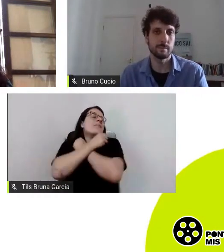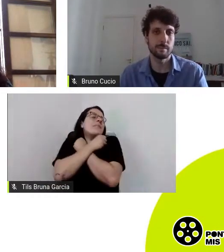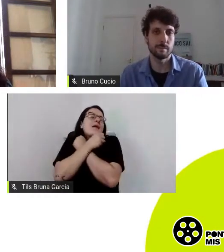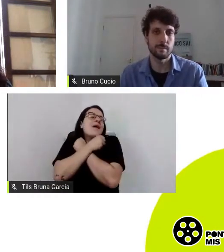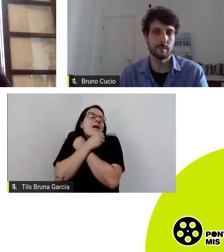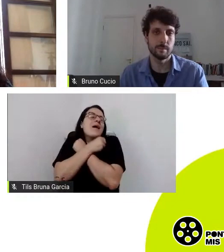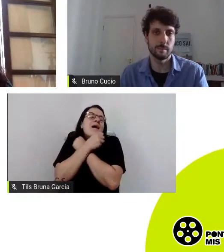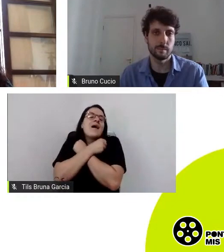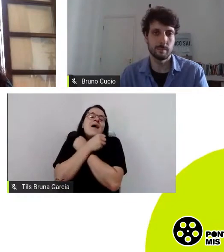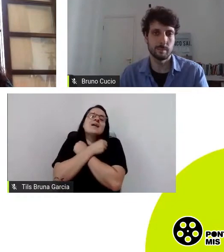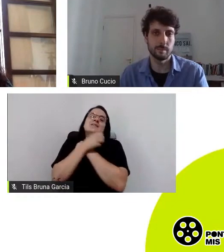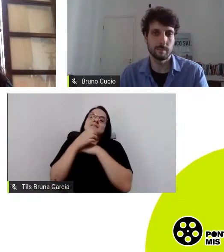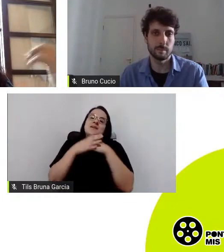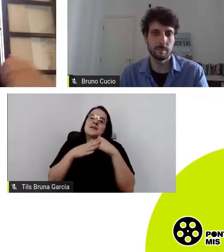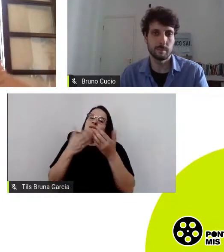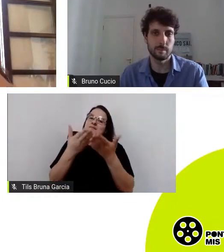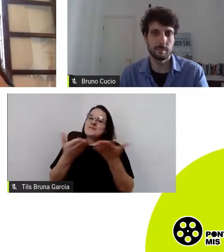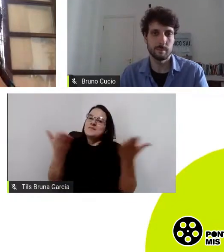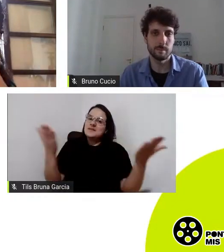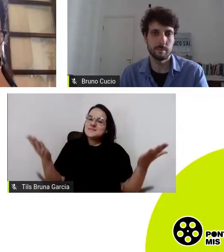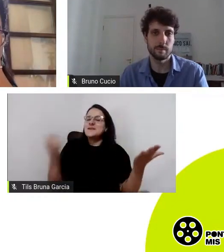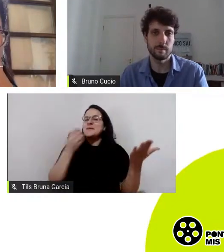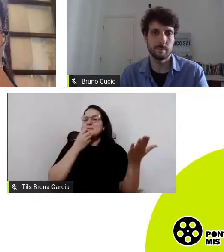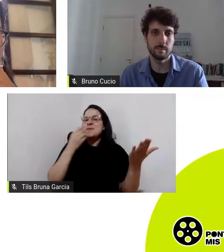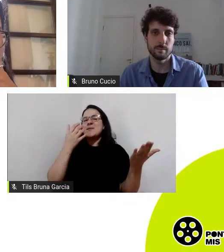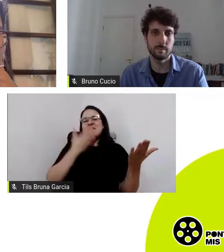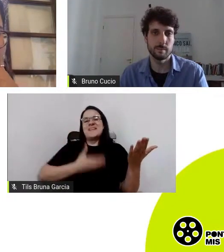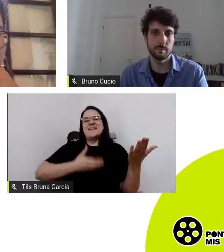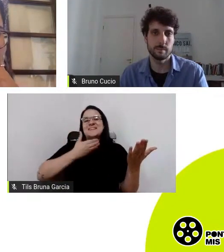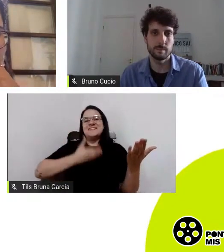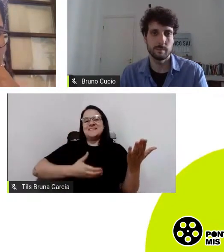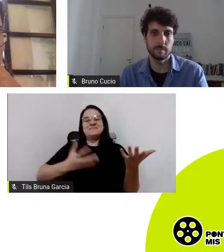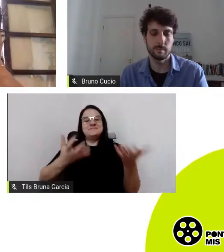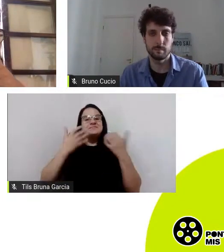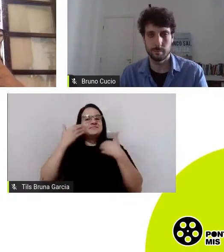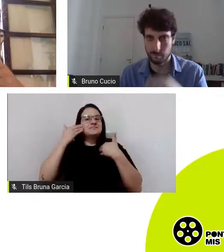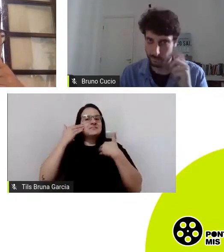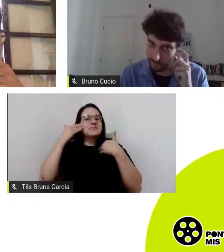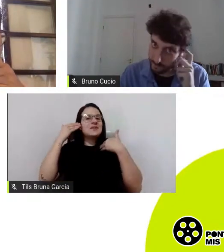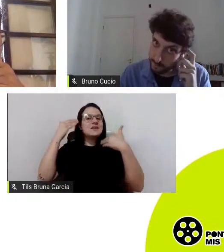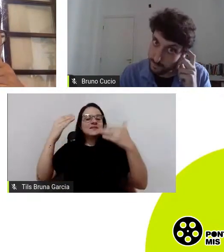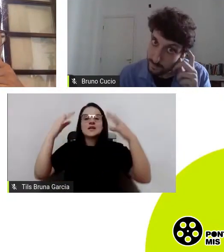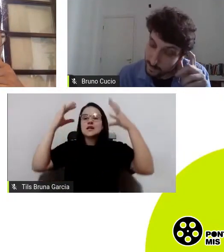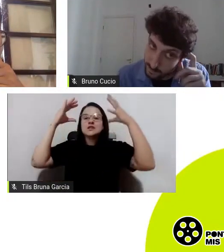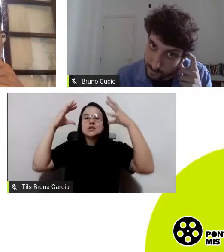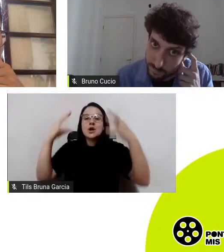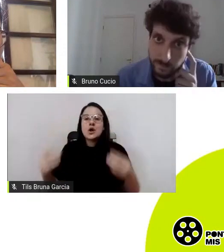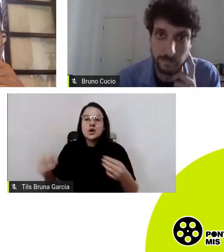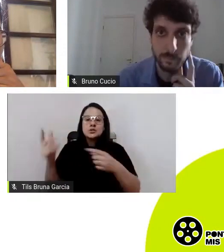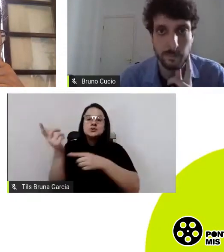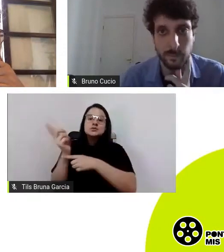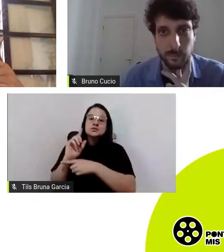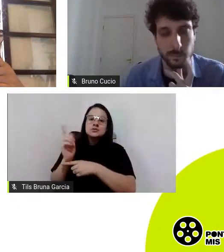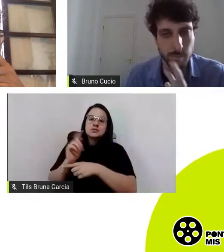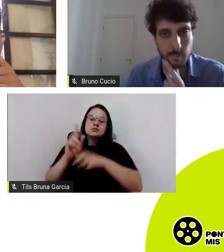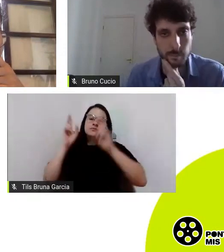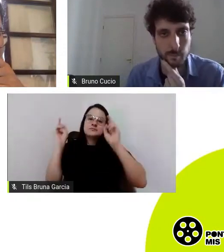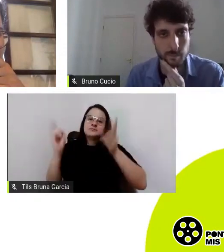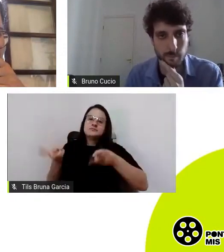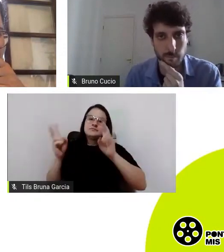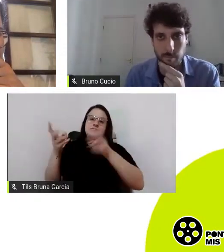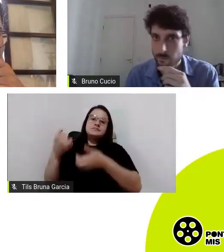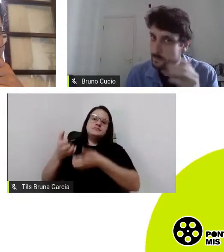muito carinhoso para você, que você tenha passado um ótimo Natal. Quero agradecer demais todos os gestores que sempre estão aqui no chat